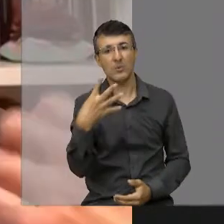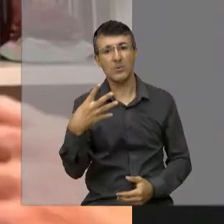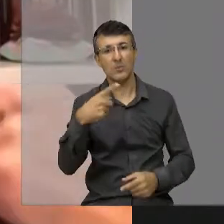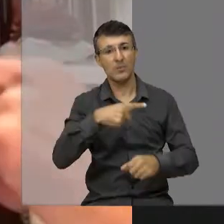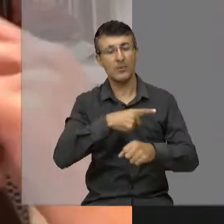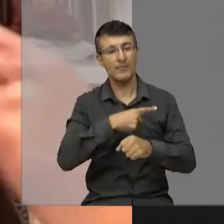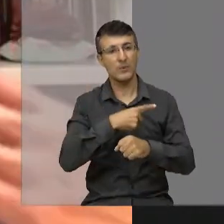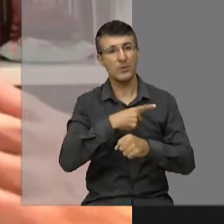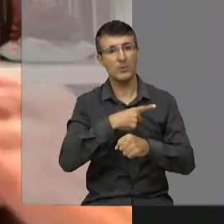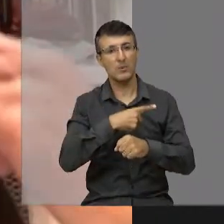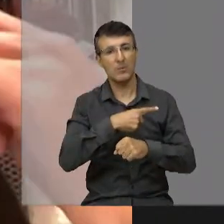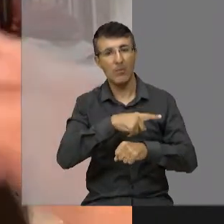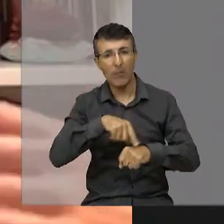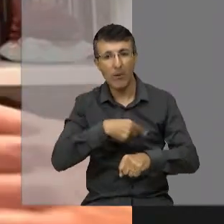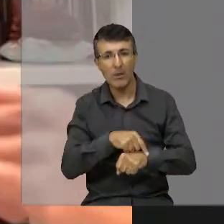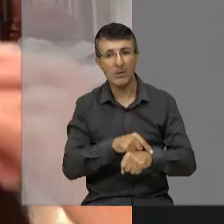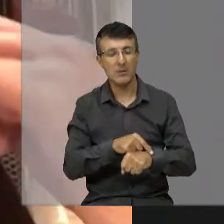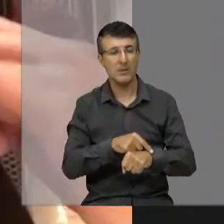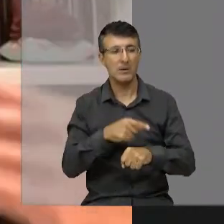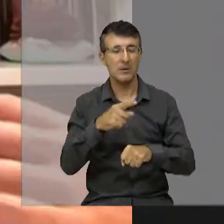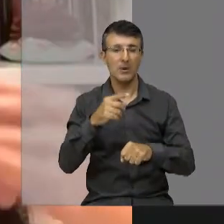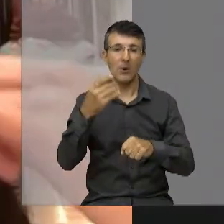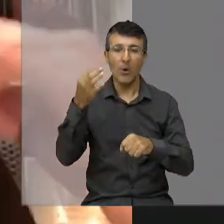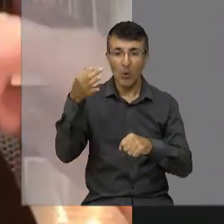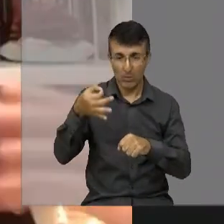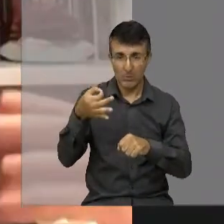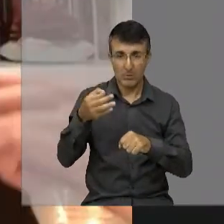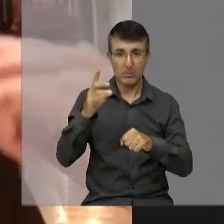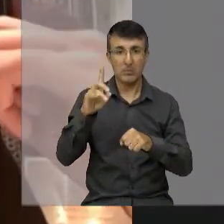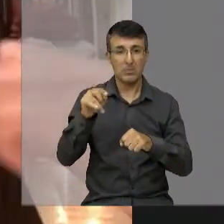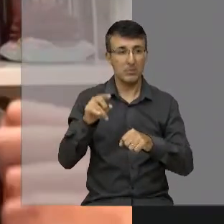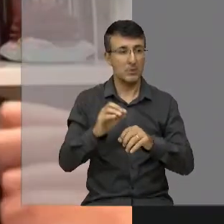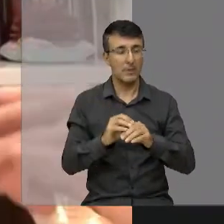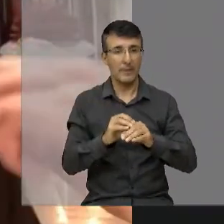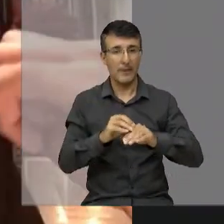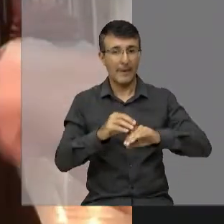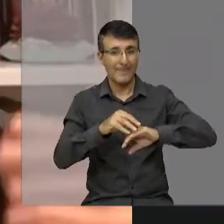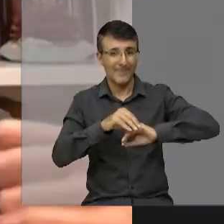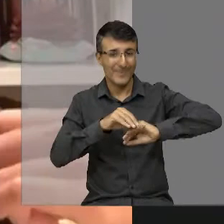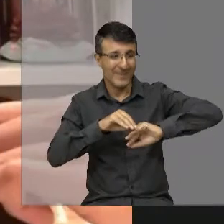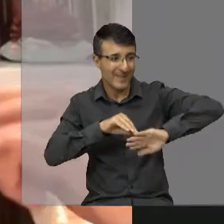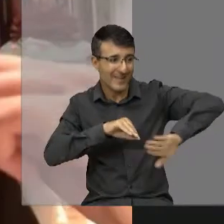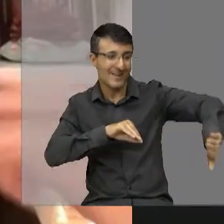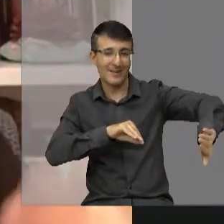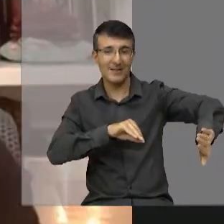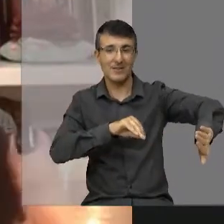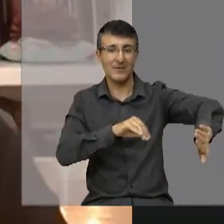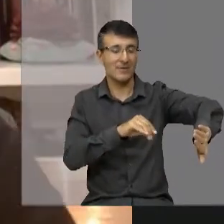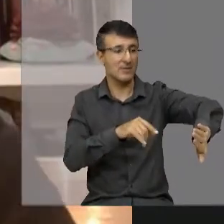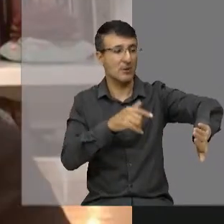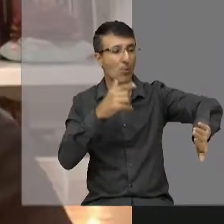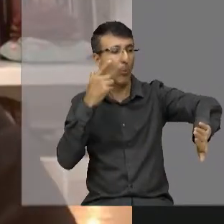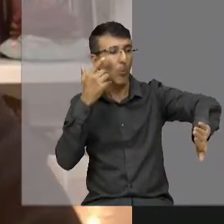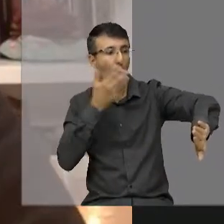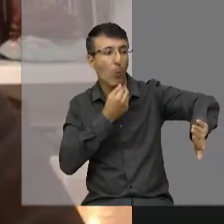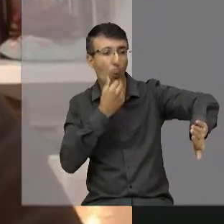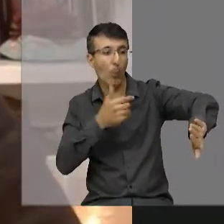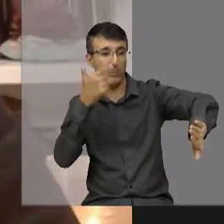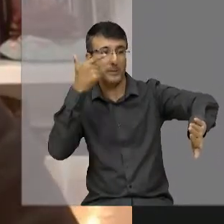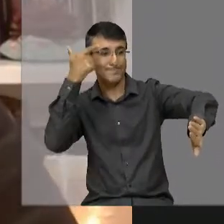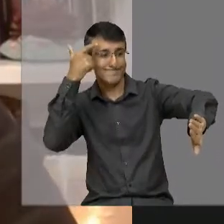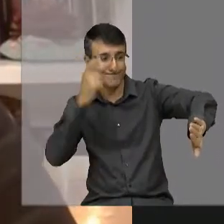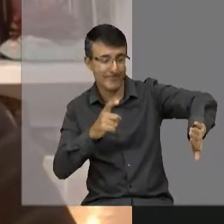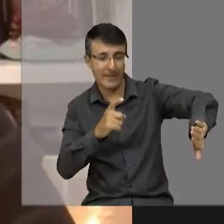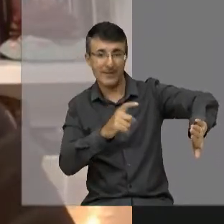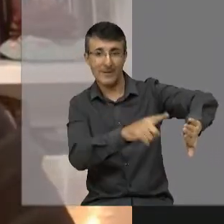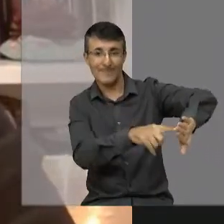a afastar o seu agressor de fato, né? Mas hoje a gente sabe que não é isso, então a mulher, mesmo com uma medida protetiva, ela ainda se sente